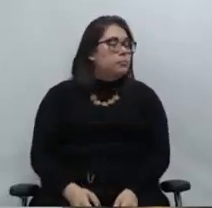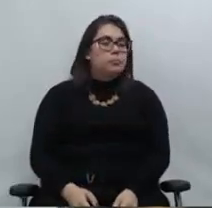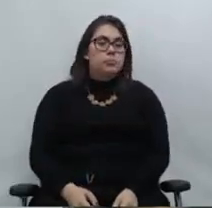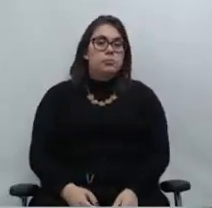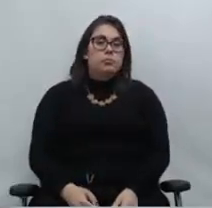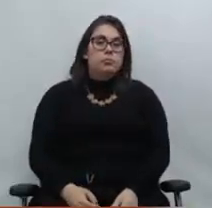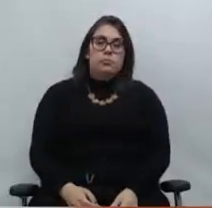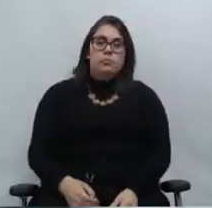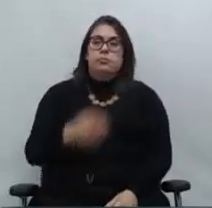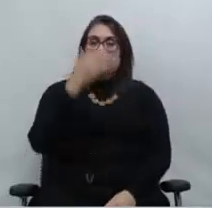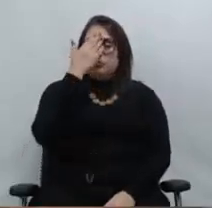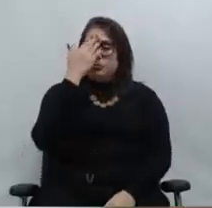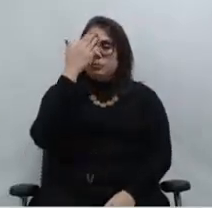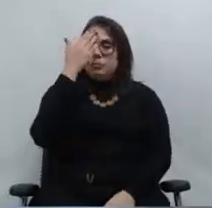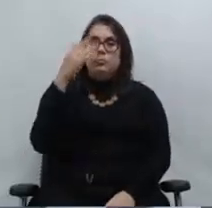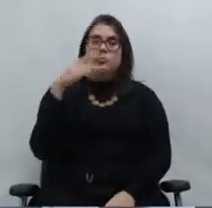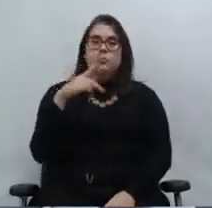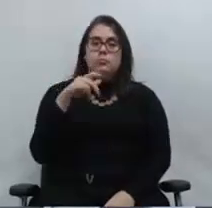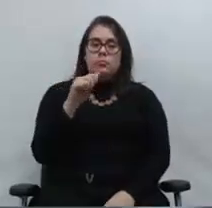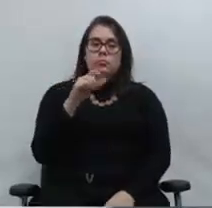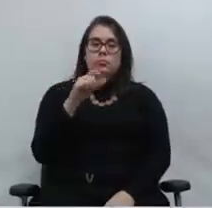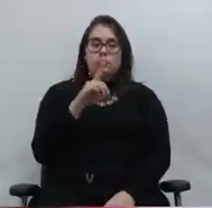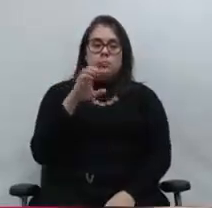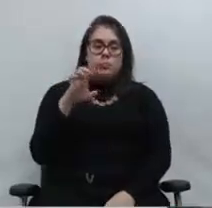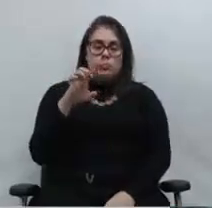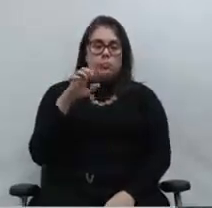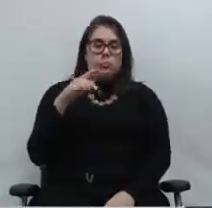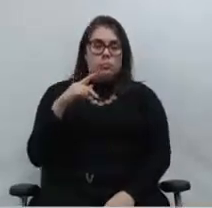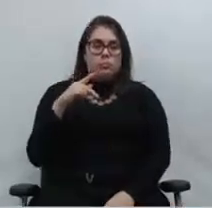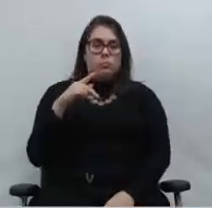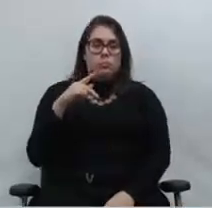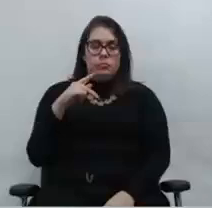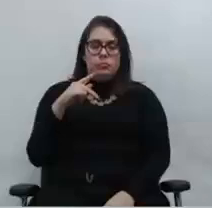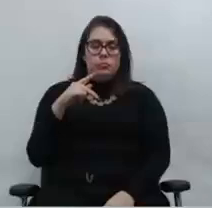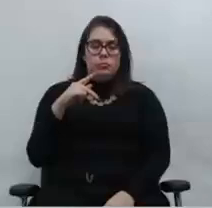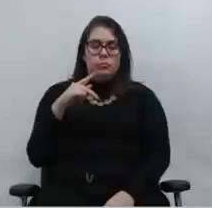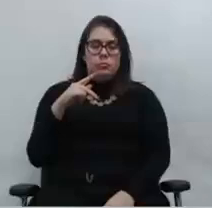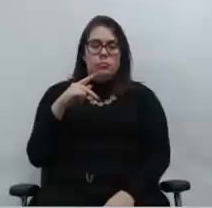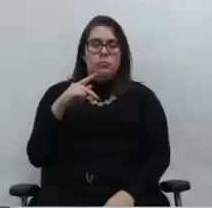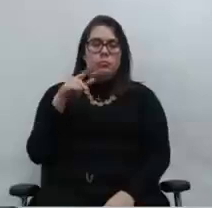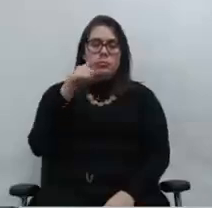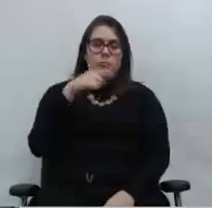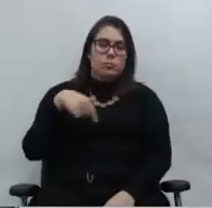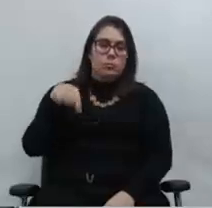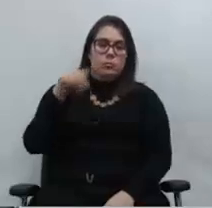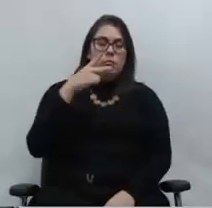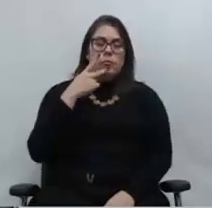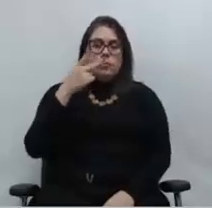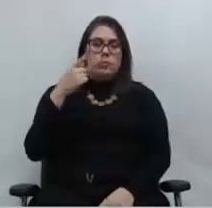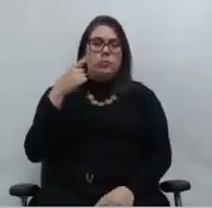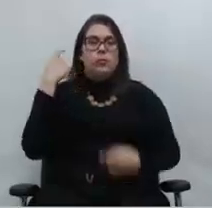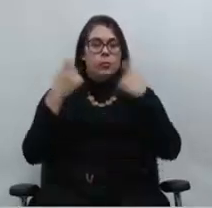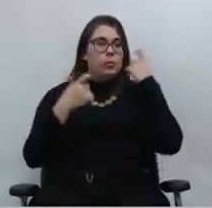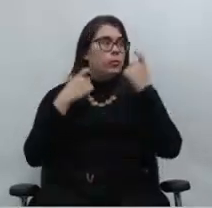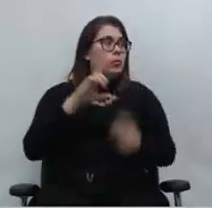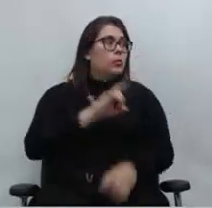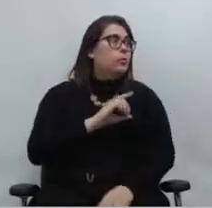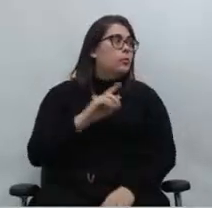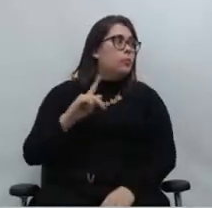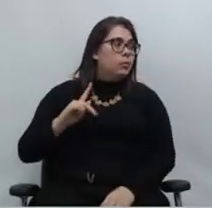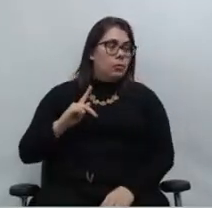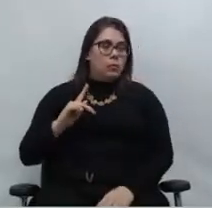Agradeço à excelentíssima presidente da PADEP. Gostaria somente de trazer esse colegiado a preocupação da Defensoria Pública Geral com